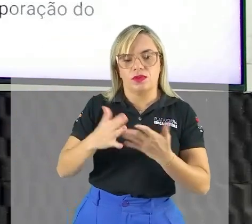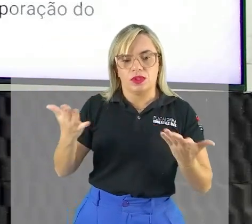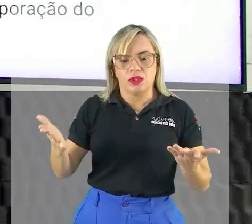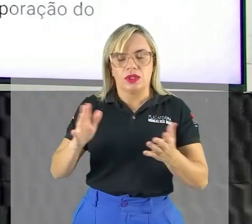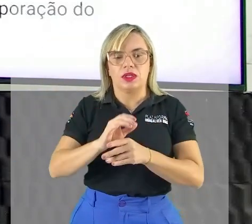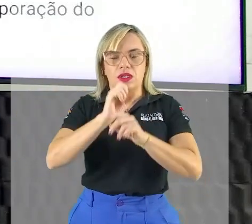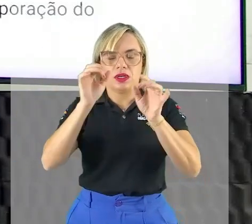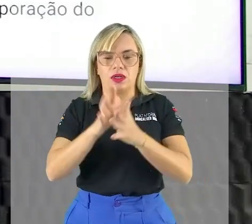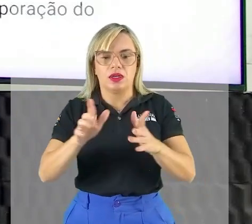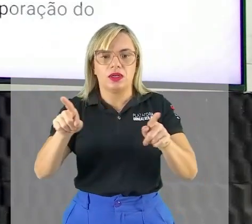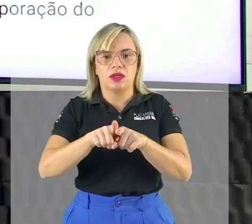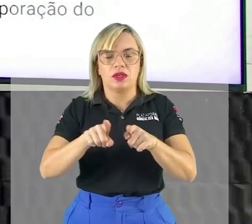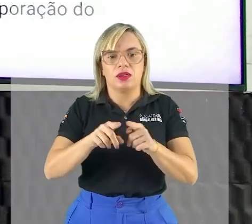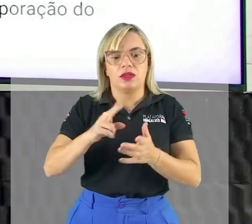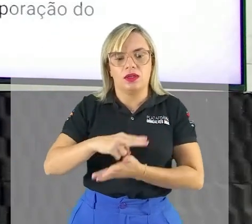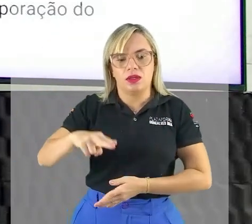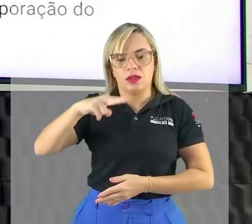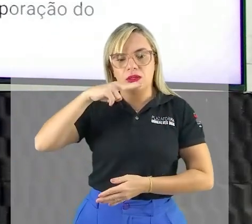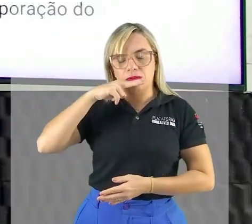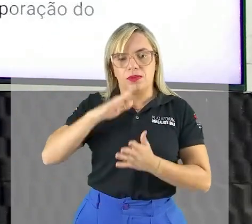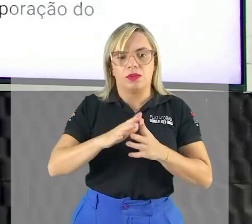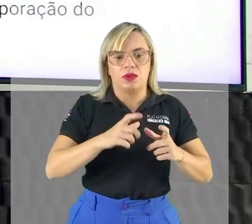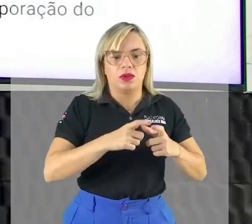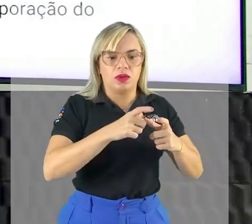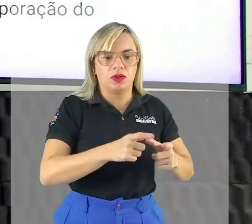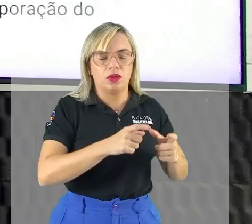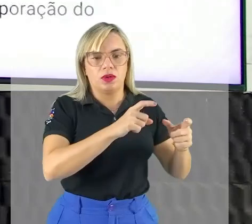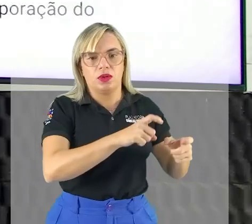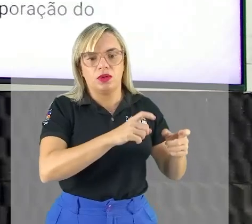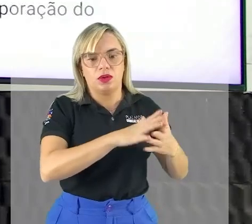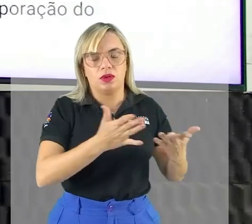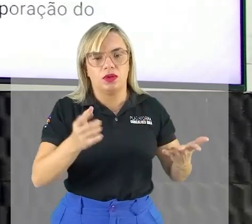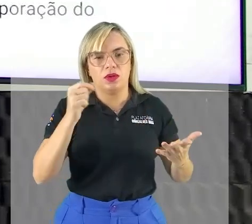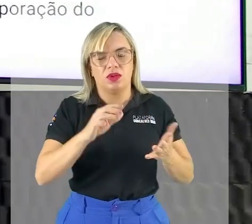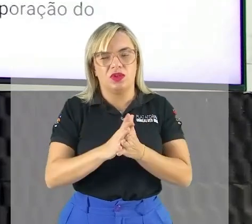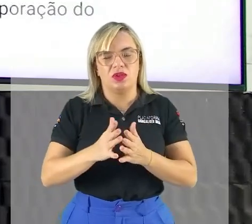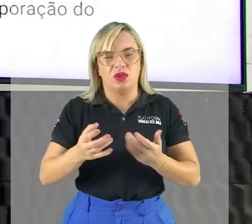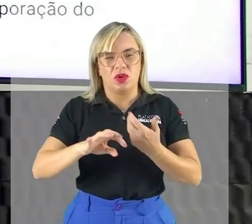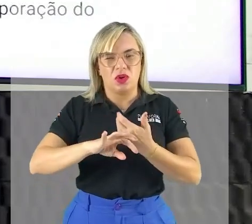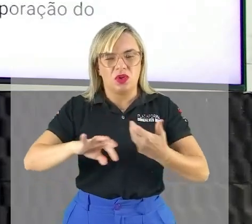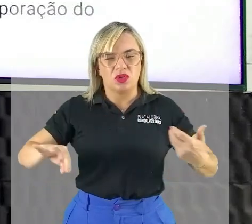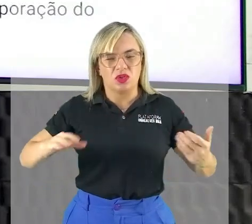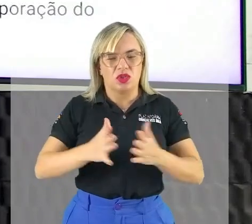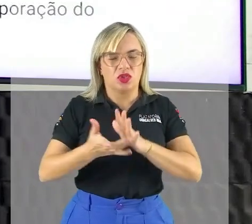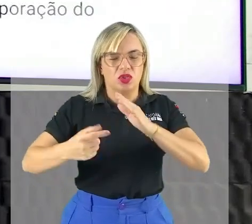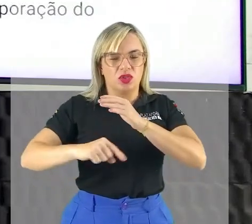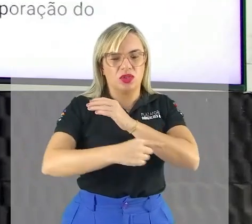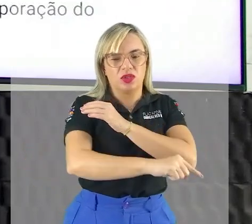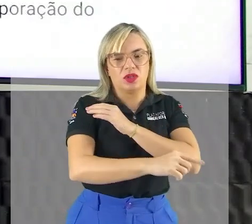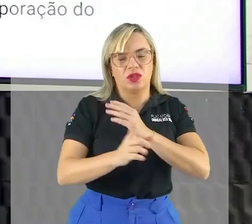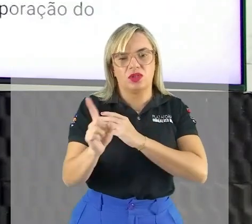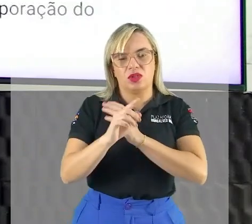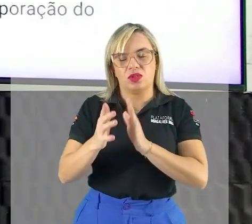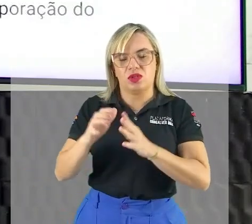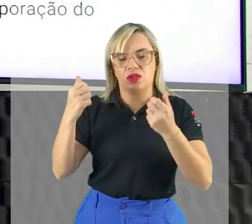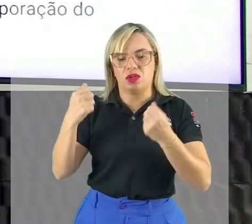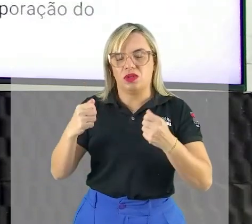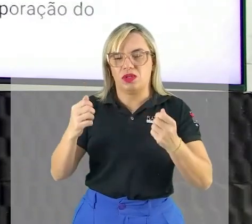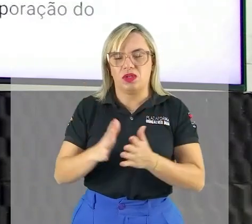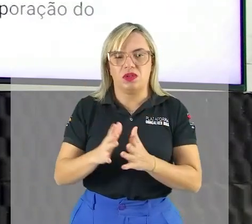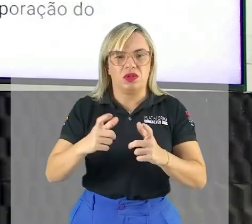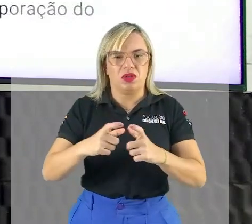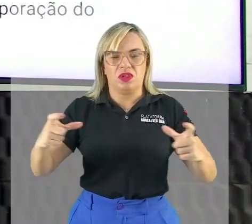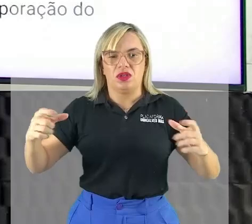Claro você tem um engenio algo muito mais ali eh assim distante um do outro então não precisar ter essas grandes